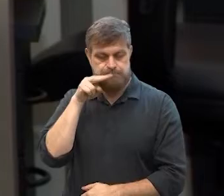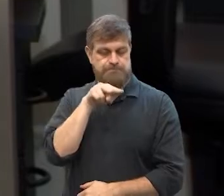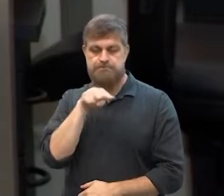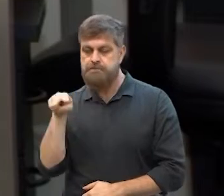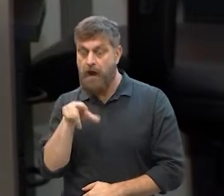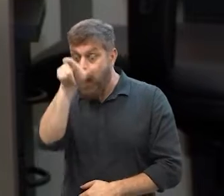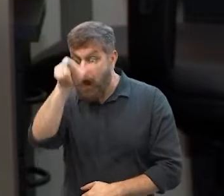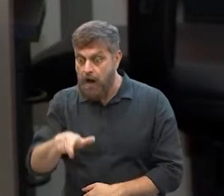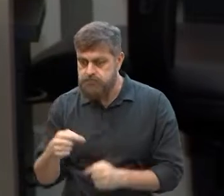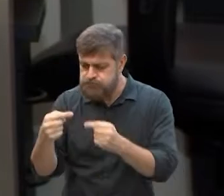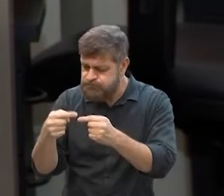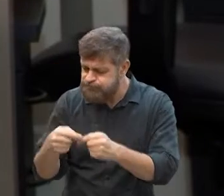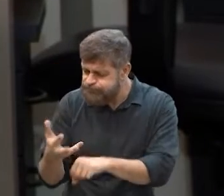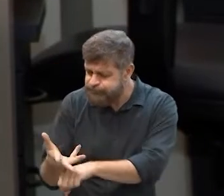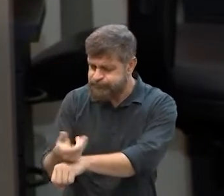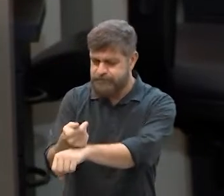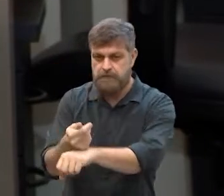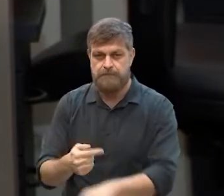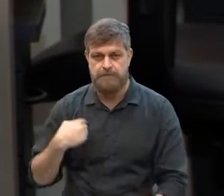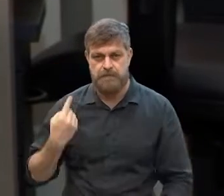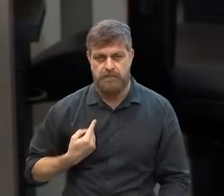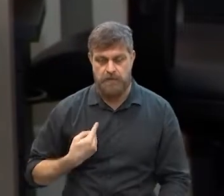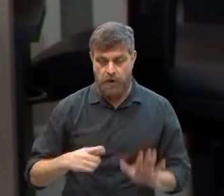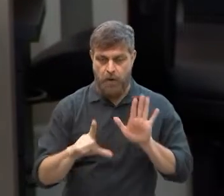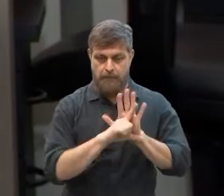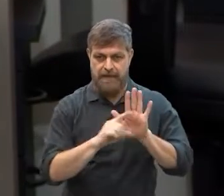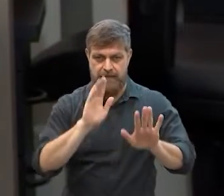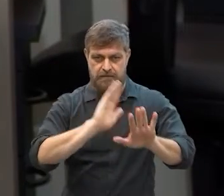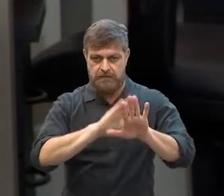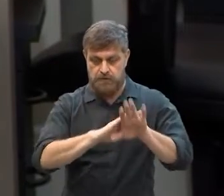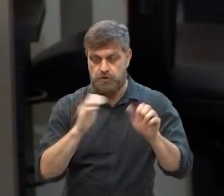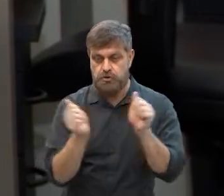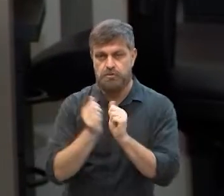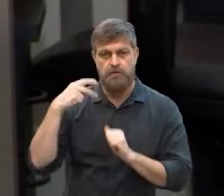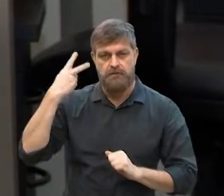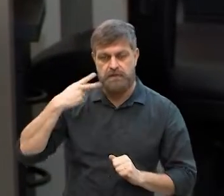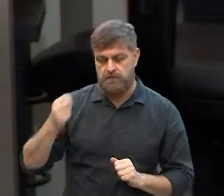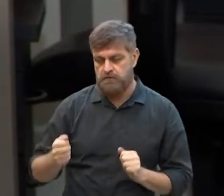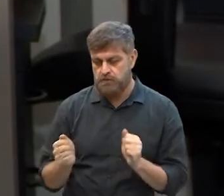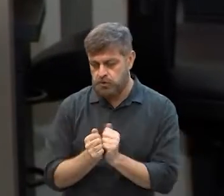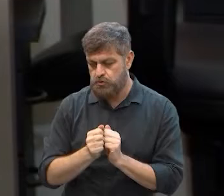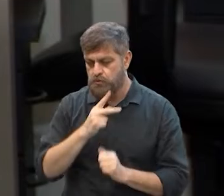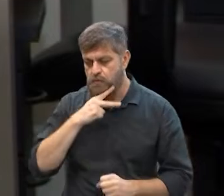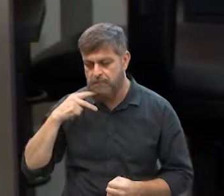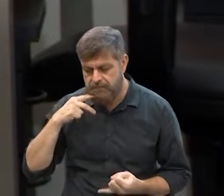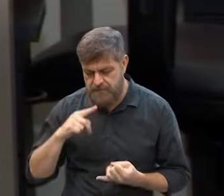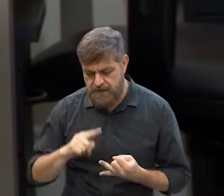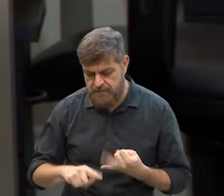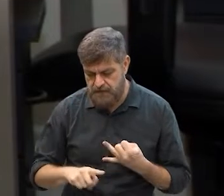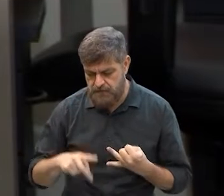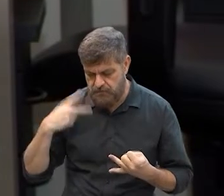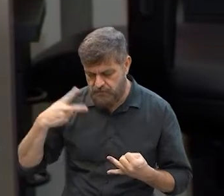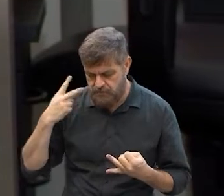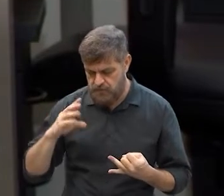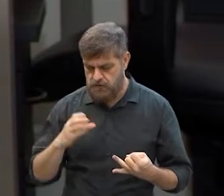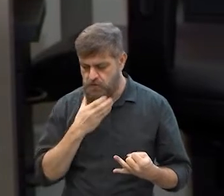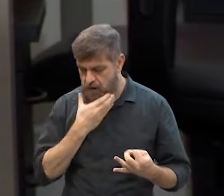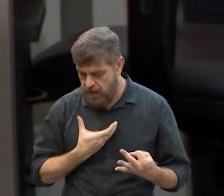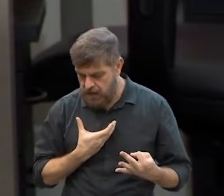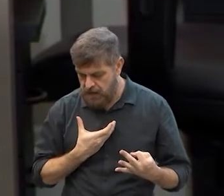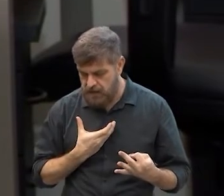acontece nós apresentamos uma lei, junto com outros vereadores, eu, o vereador Permínio Monteiro, o vereador